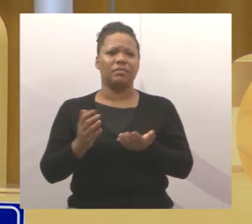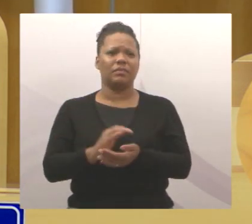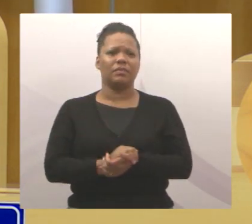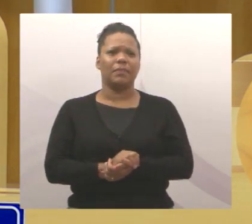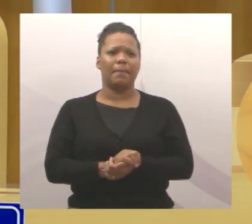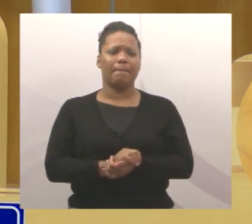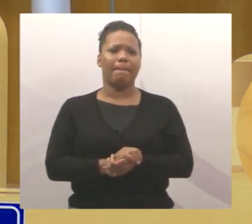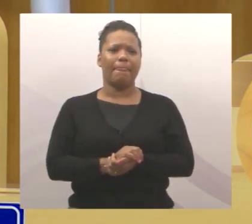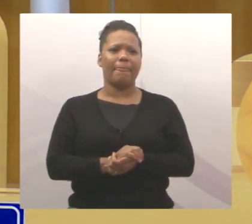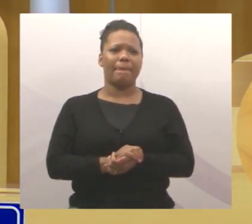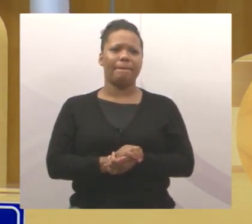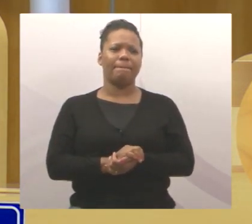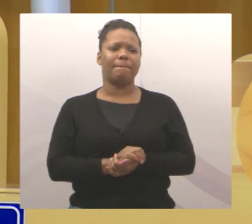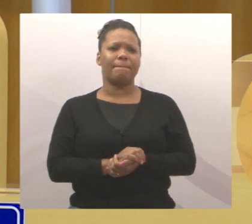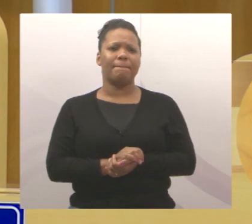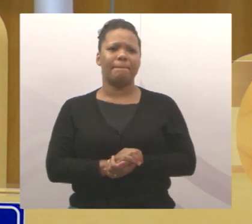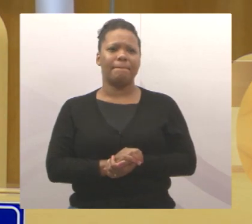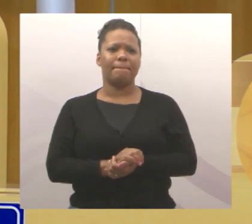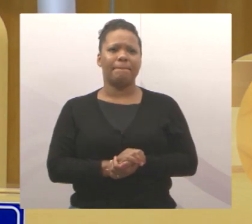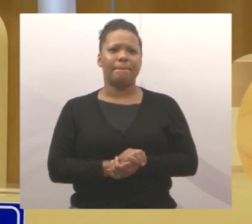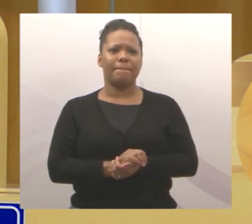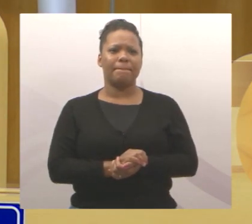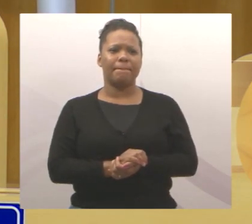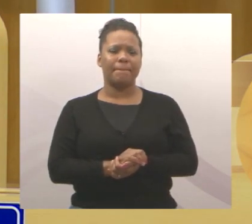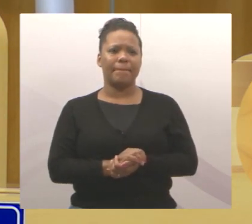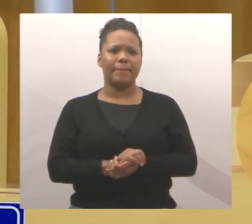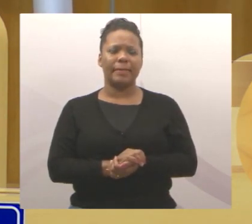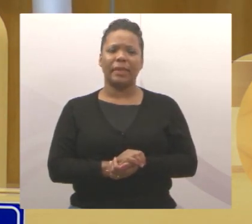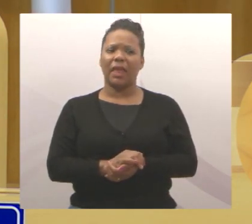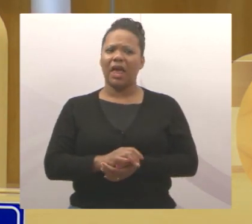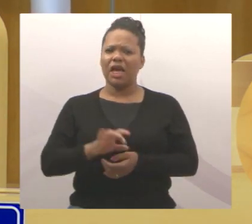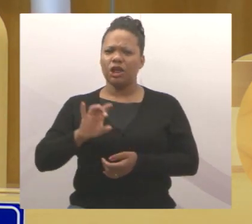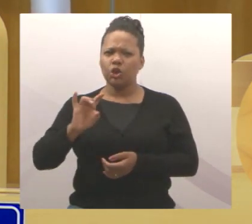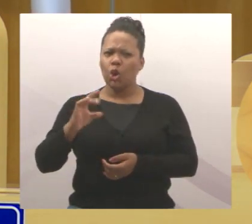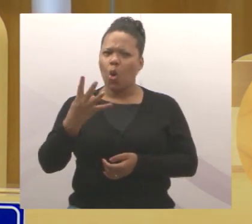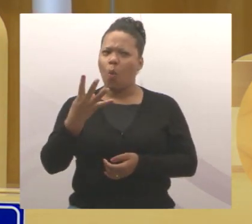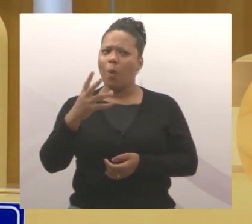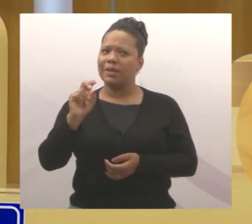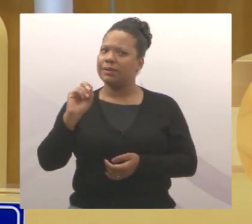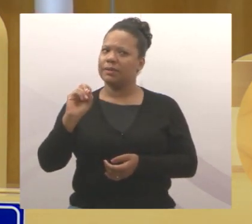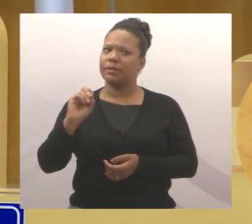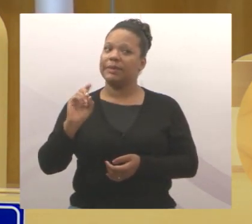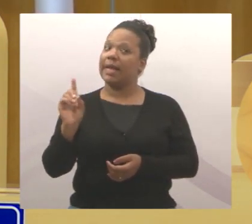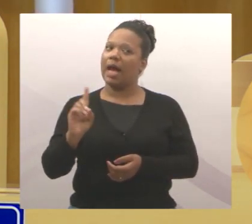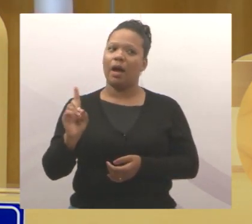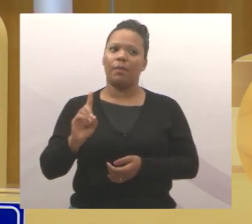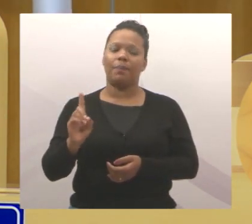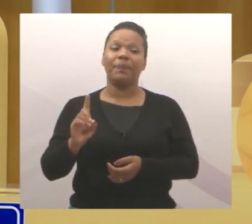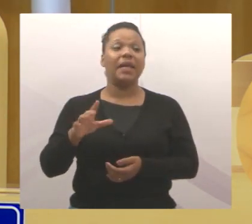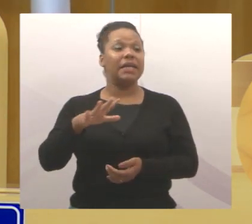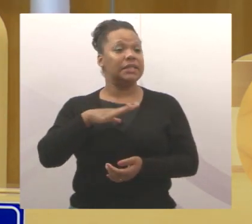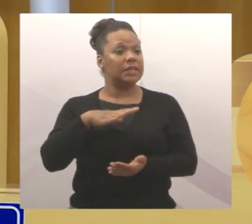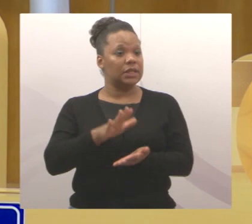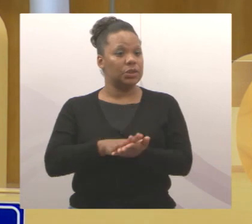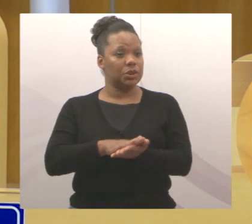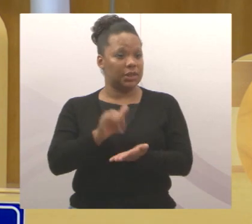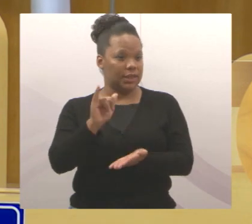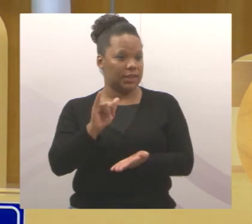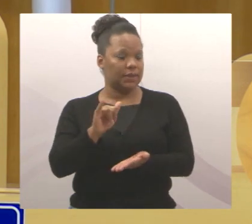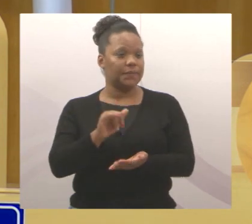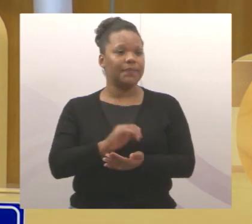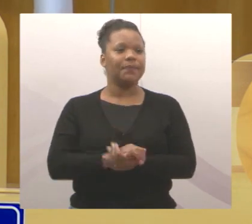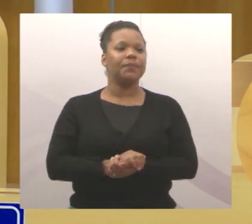só a situação dessas 450. Em Jacareí,